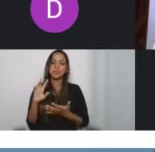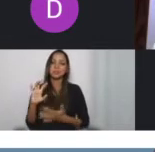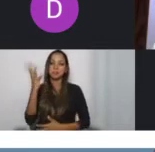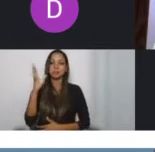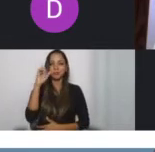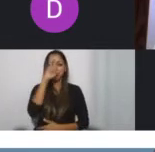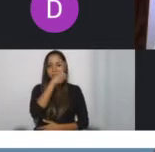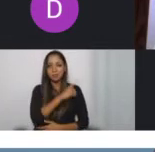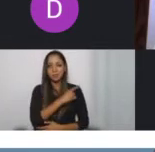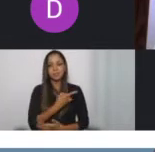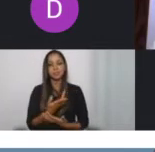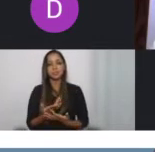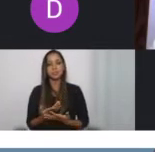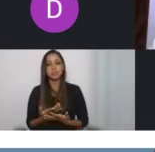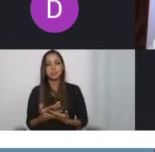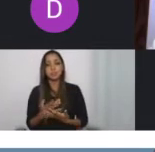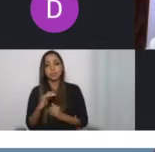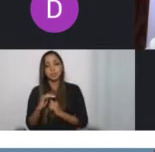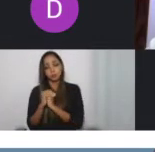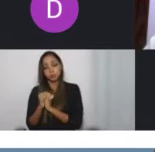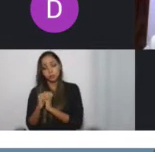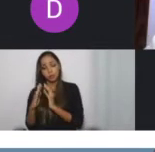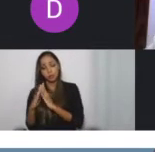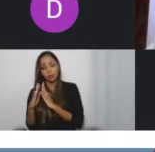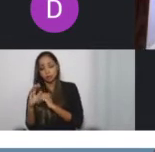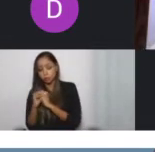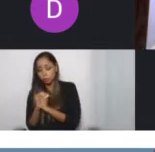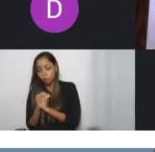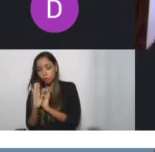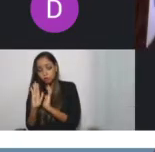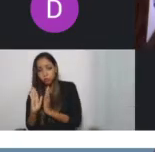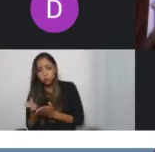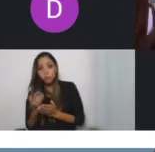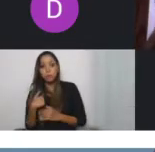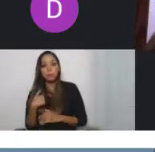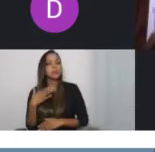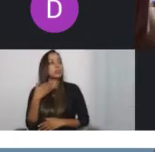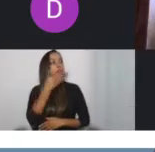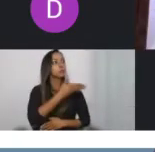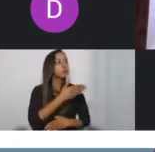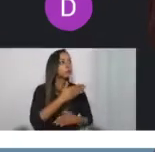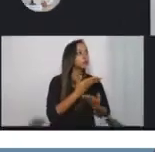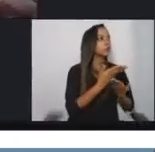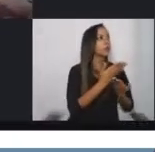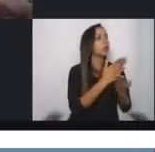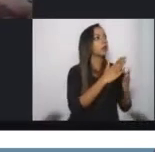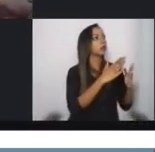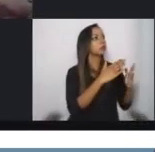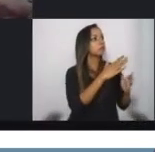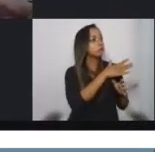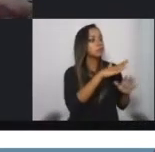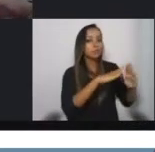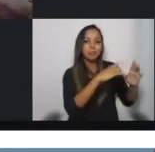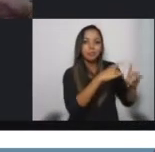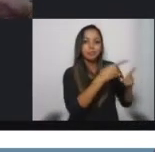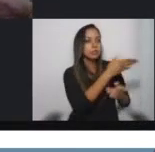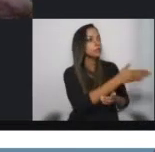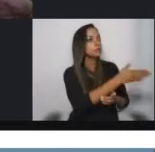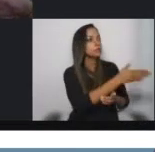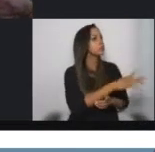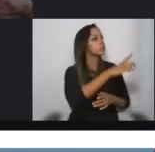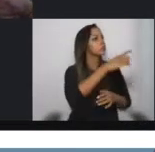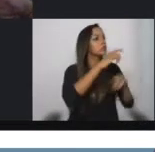como orar em casa. Mas quando eu chegava ali naquele ambiente, um ambiente de culto, onde a gente escutava uma palavra, onde Deus ministrava. Então,